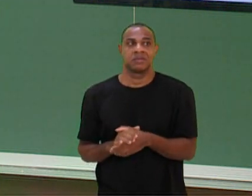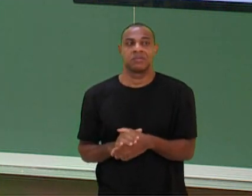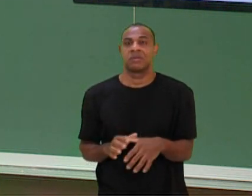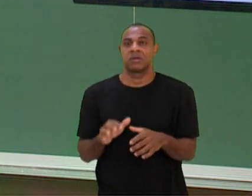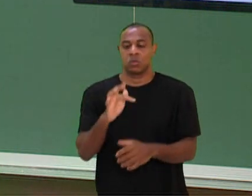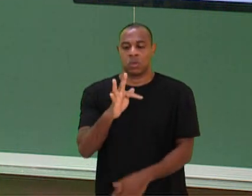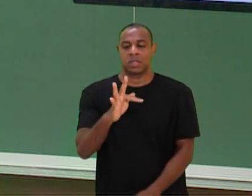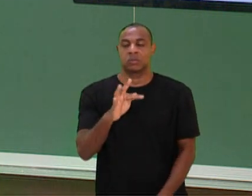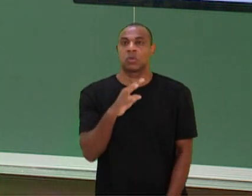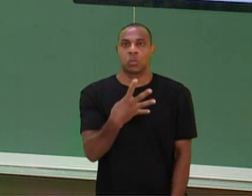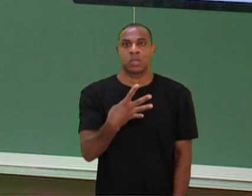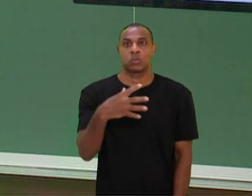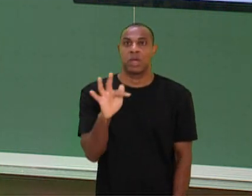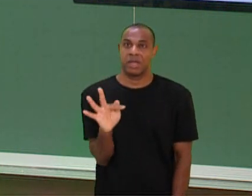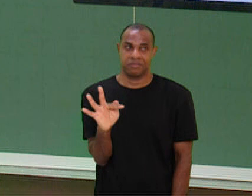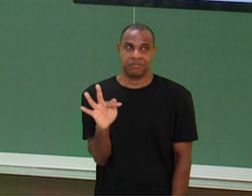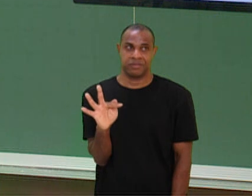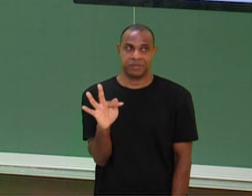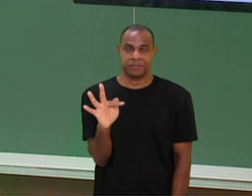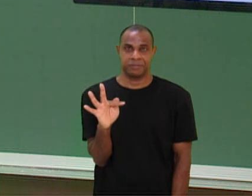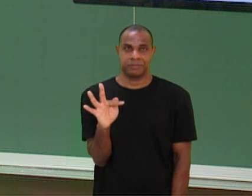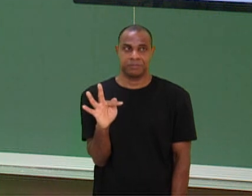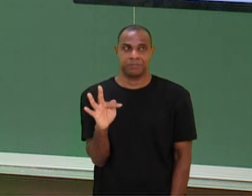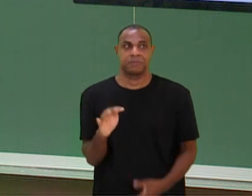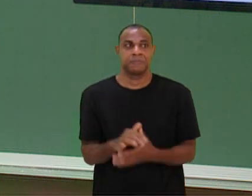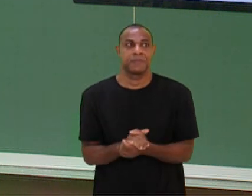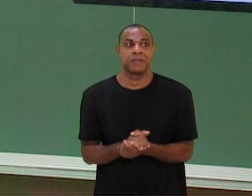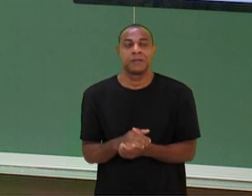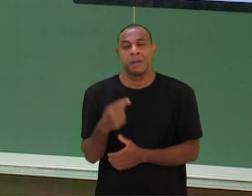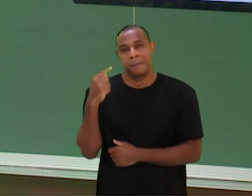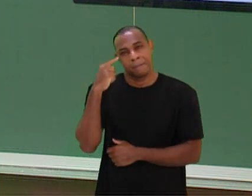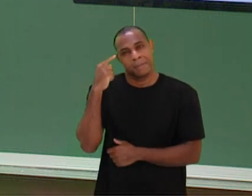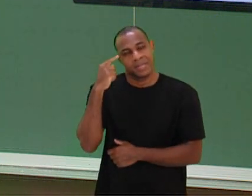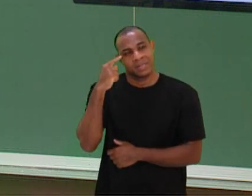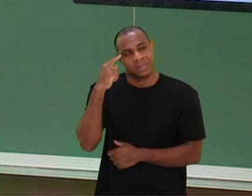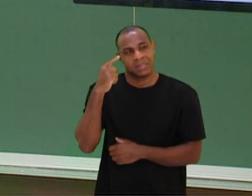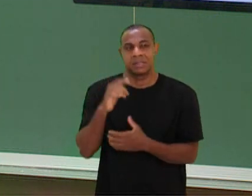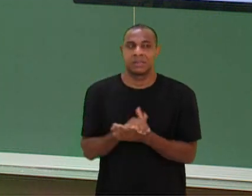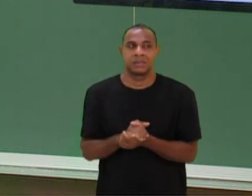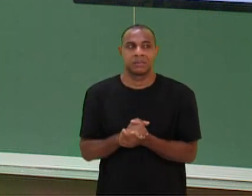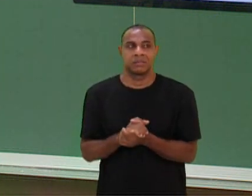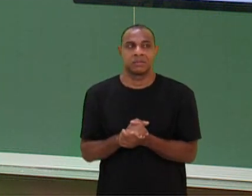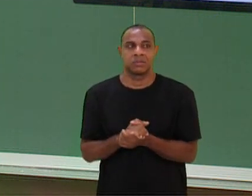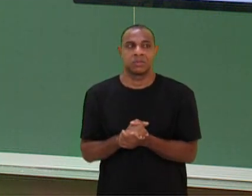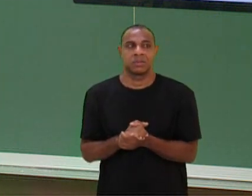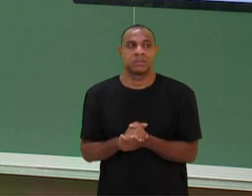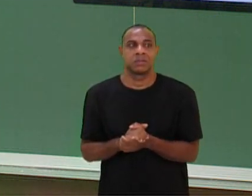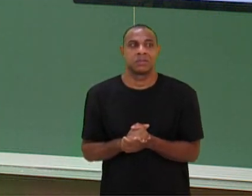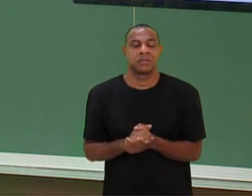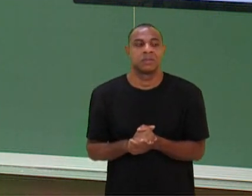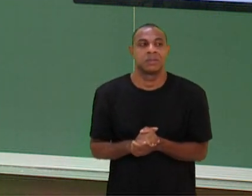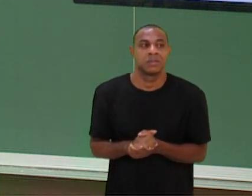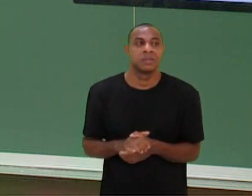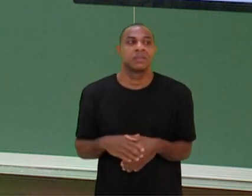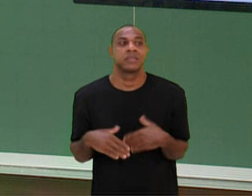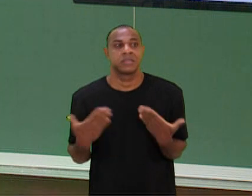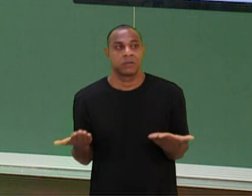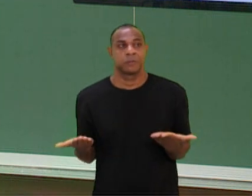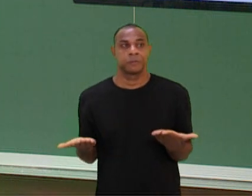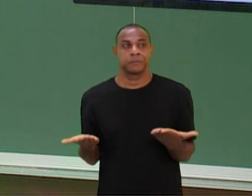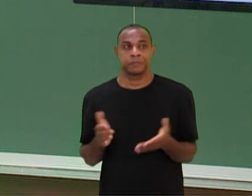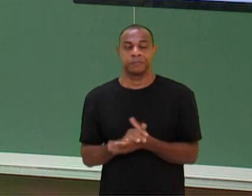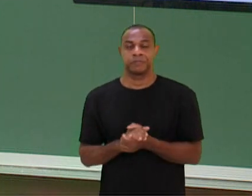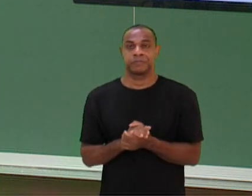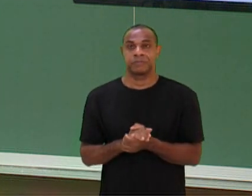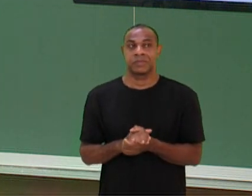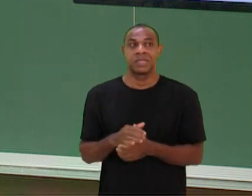4F, certo? Se você vier aqui e pensar na questão da área, ele falou que reduziu pela metade. O que isso quer dizer?